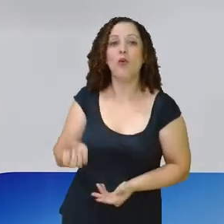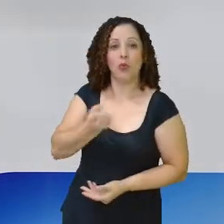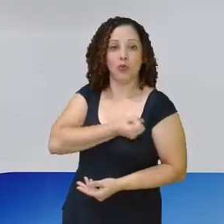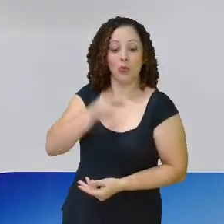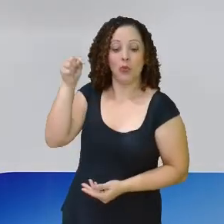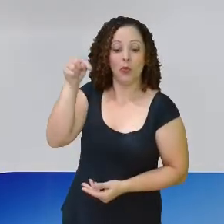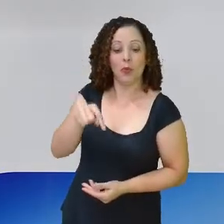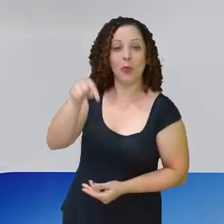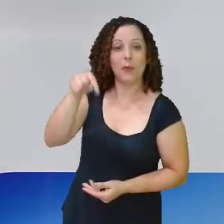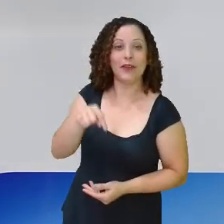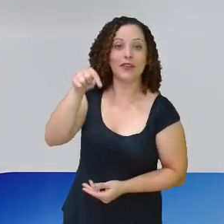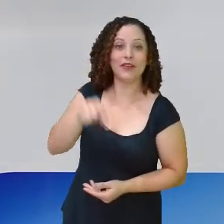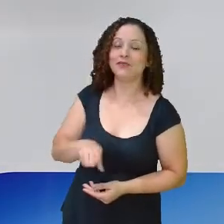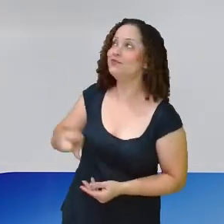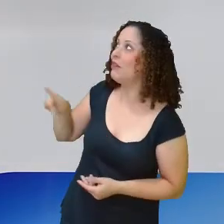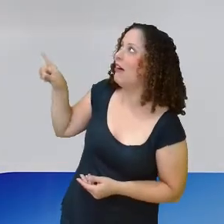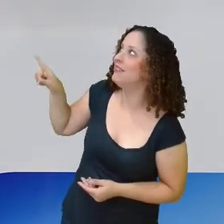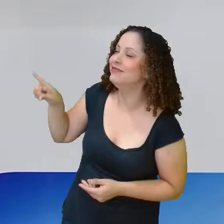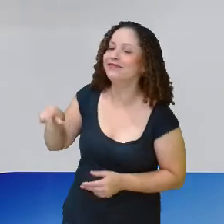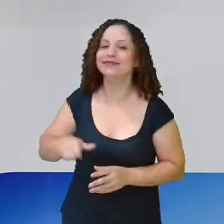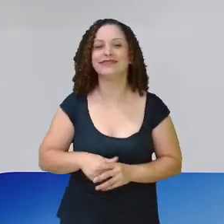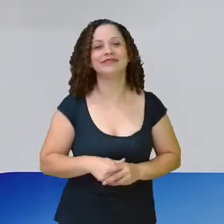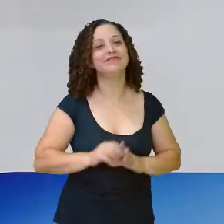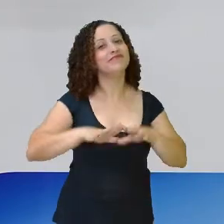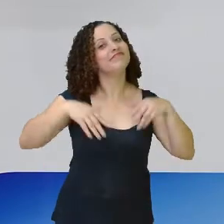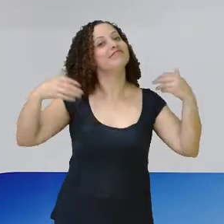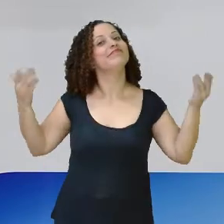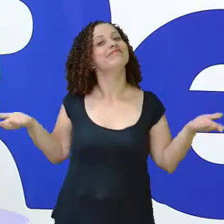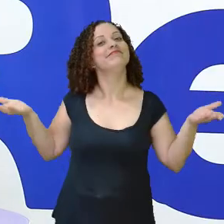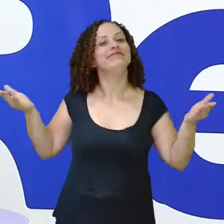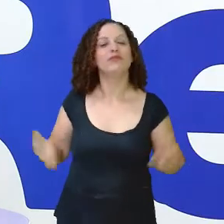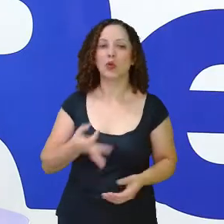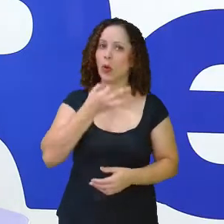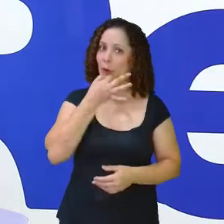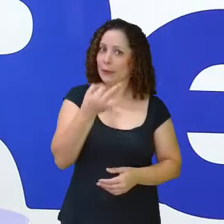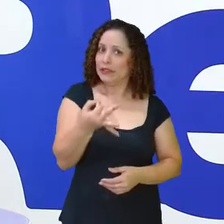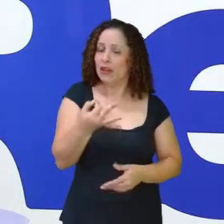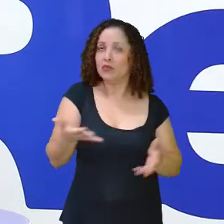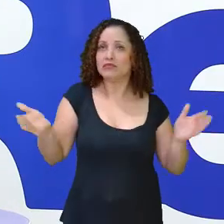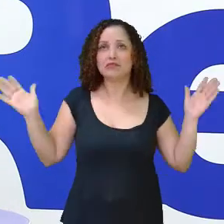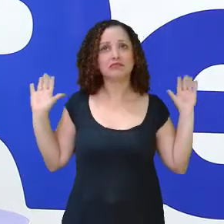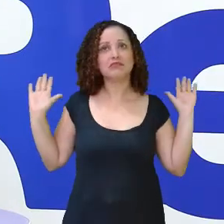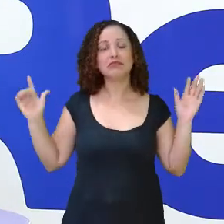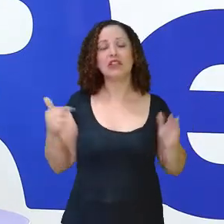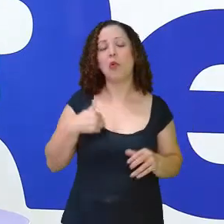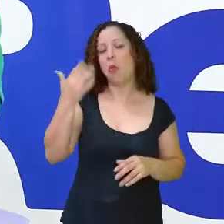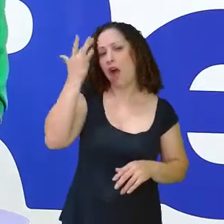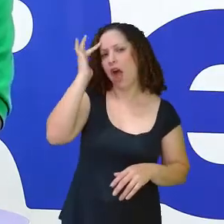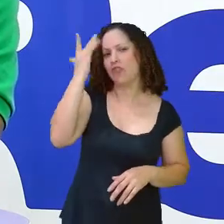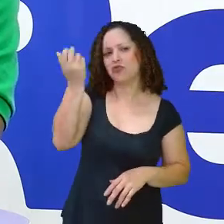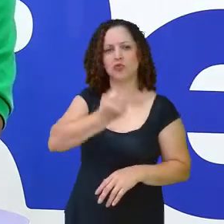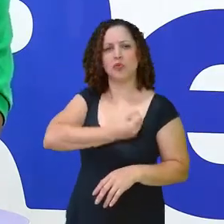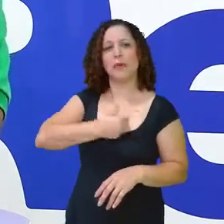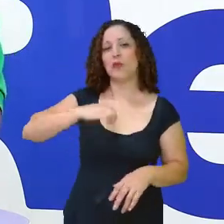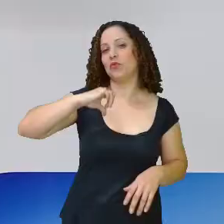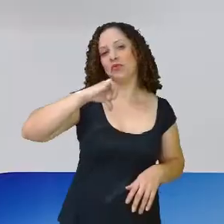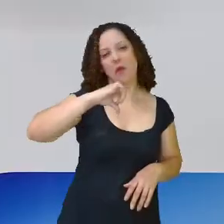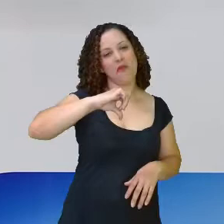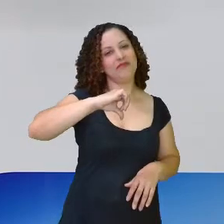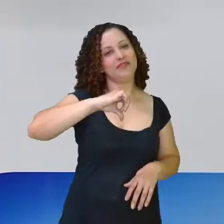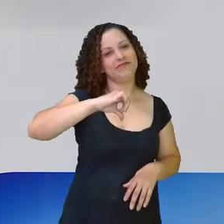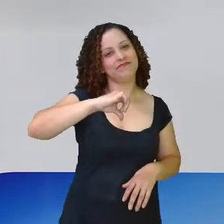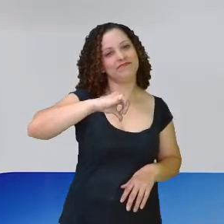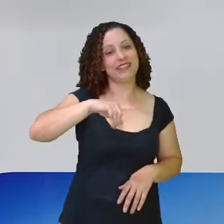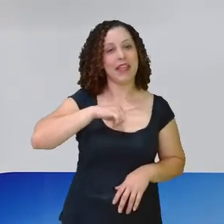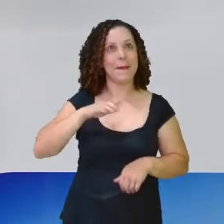Givanilson Soares, é 6 ou é 9? Eu colocaria como número 9, né? Acho que